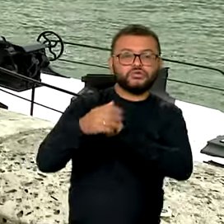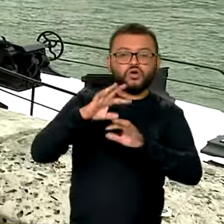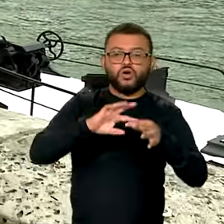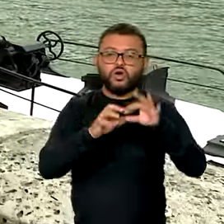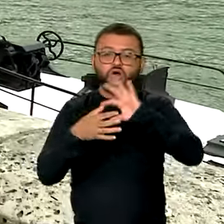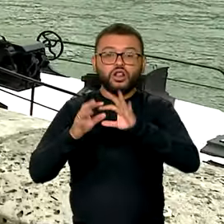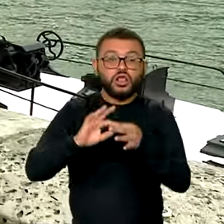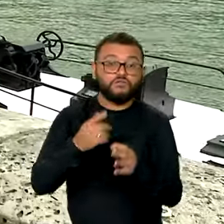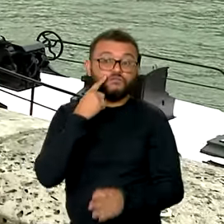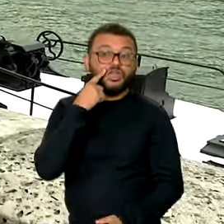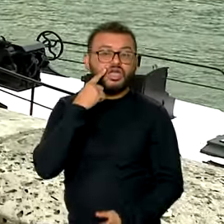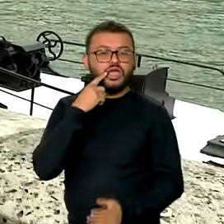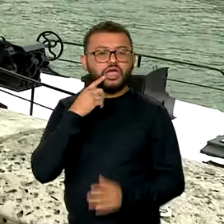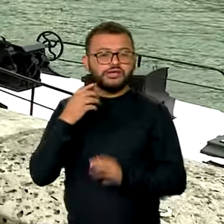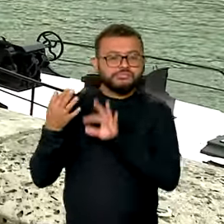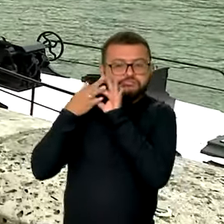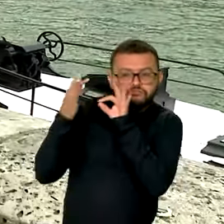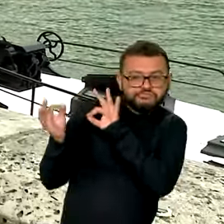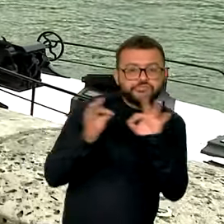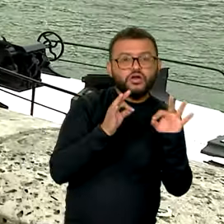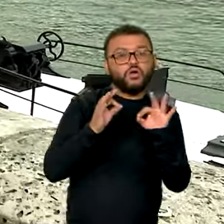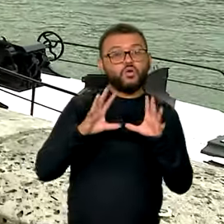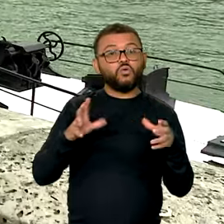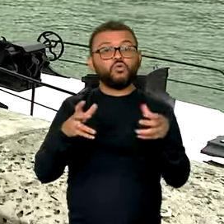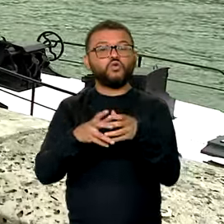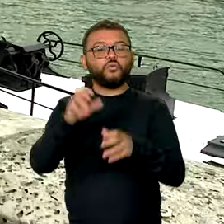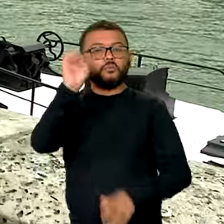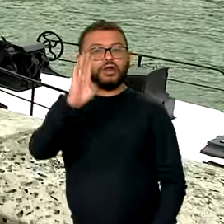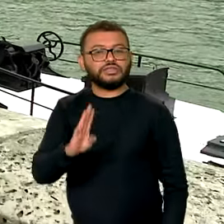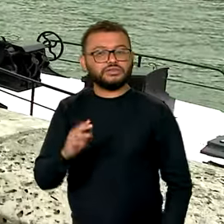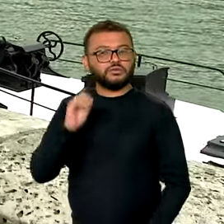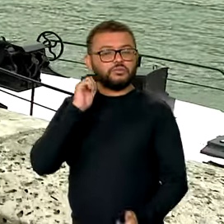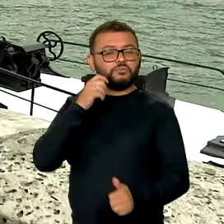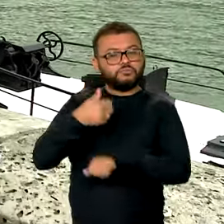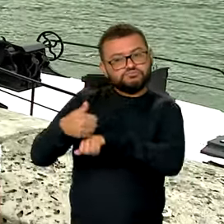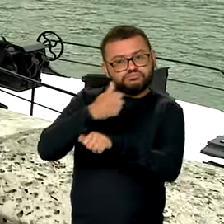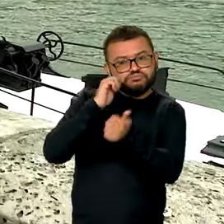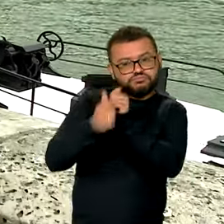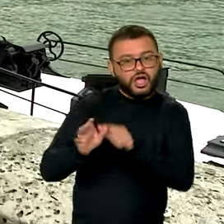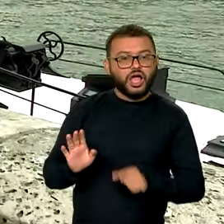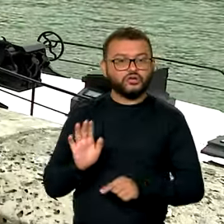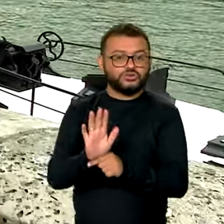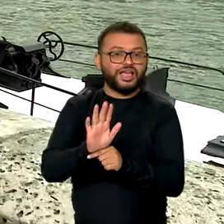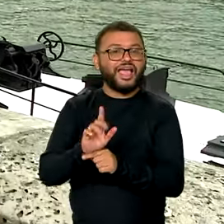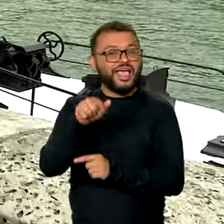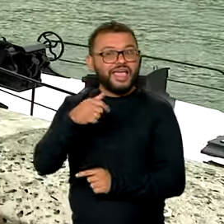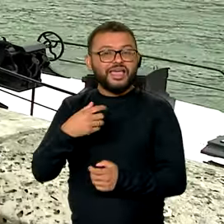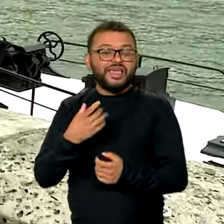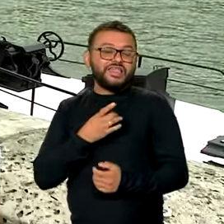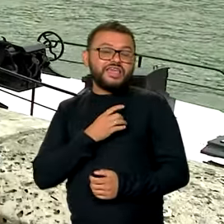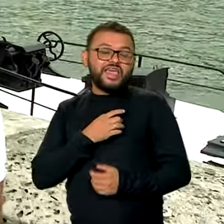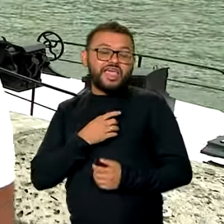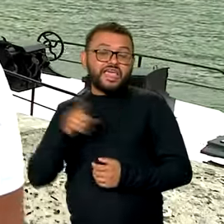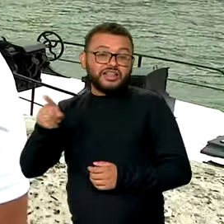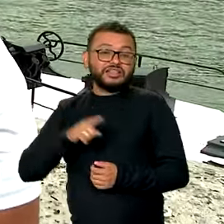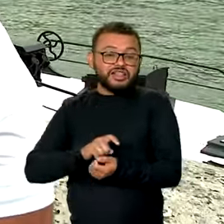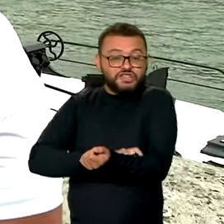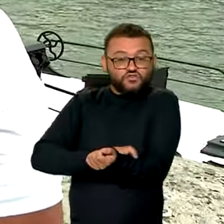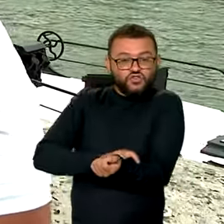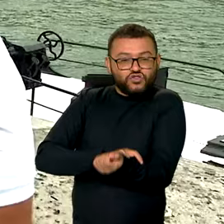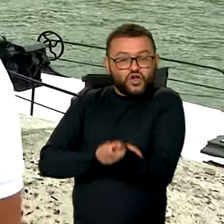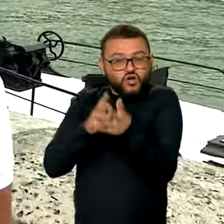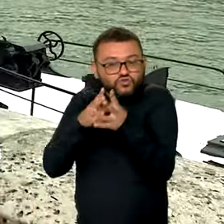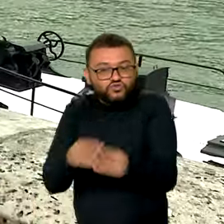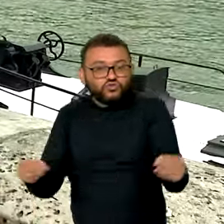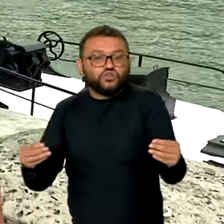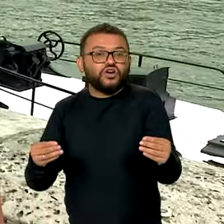às competições, acompanharem a estrutura que o time Brasil oferece para os atletas olímpicos e tirar um pouquinho desse nervosismo que é normal, né, da primeira vez